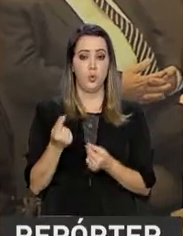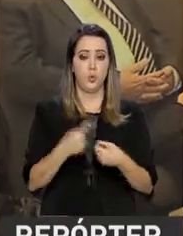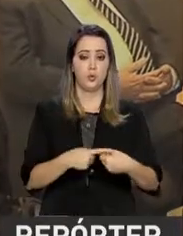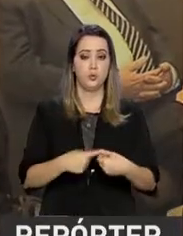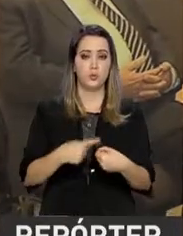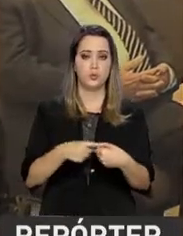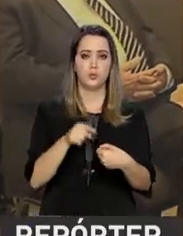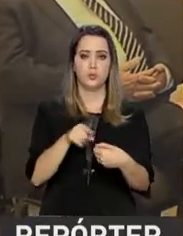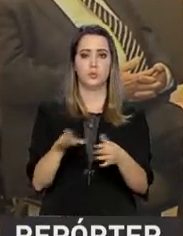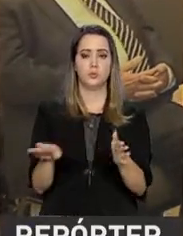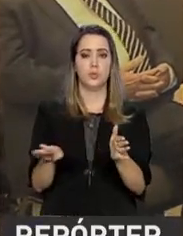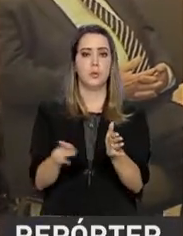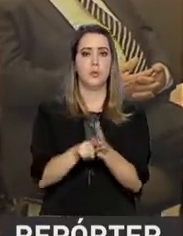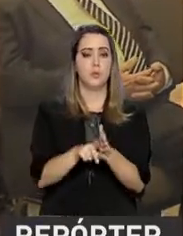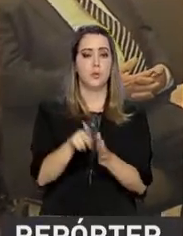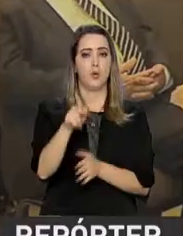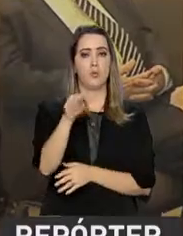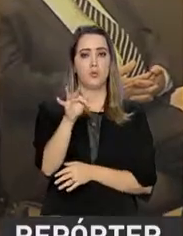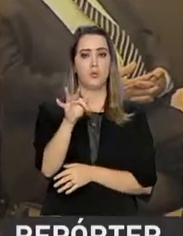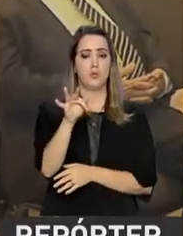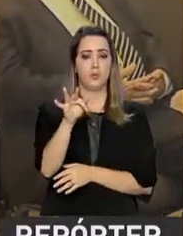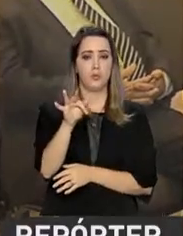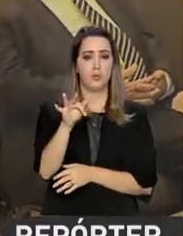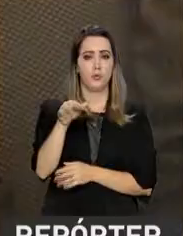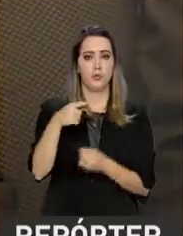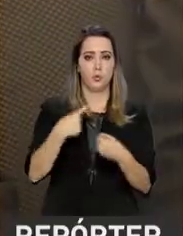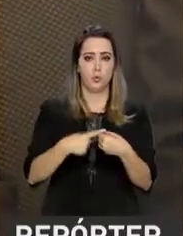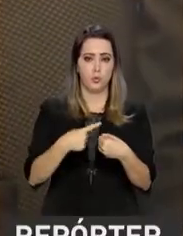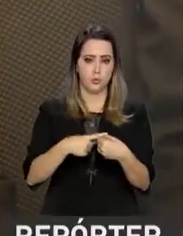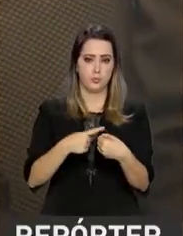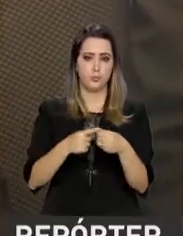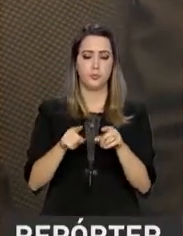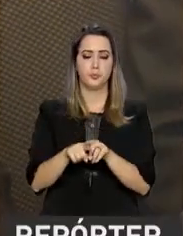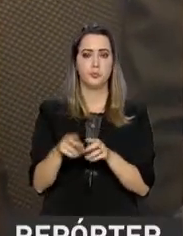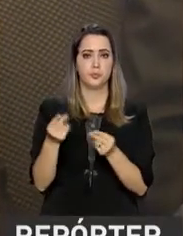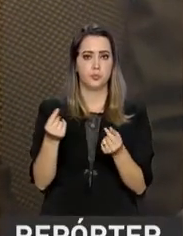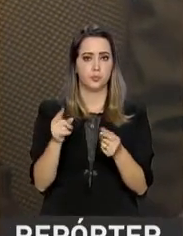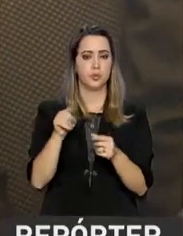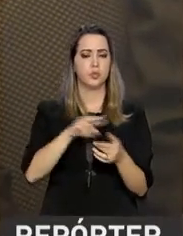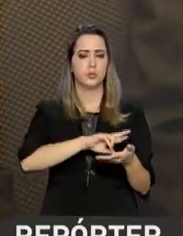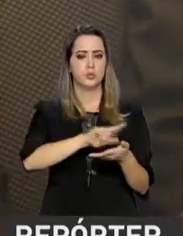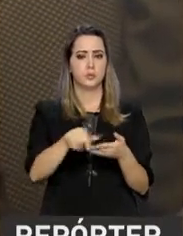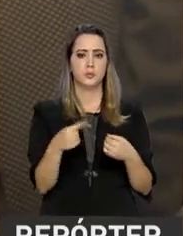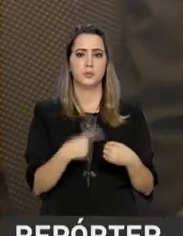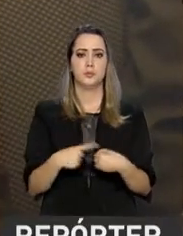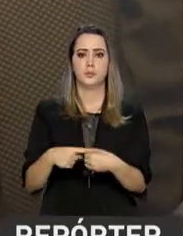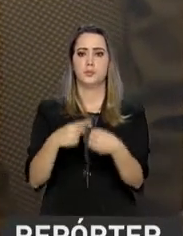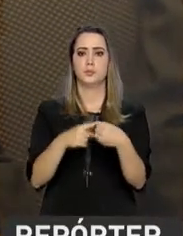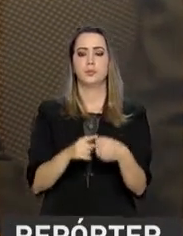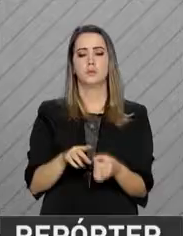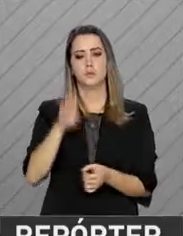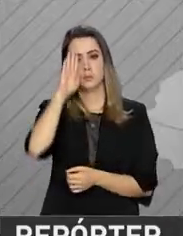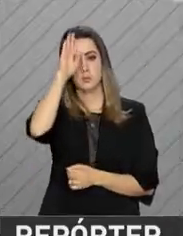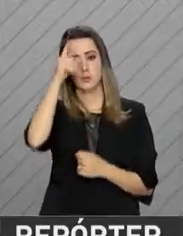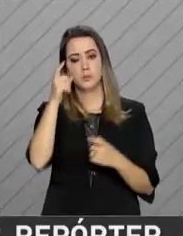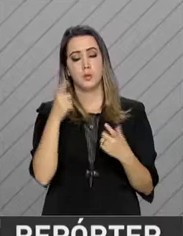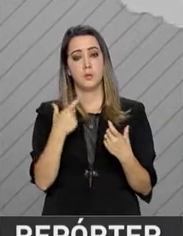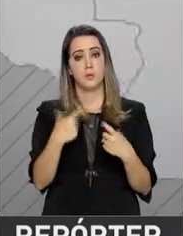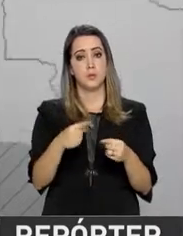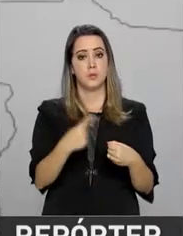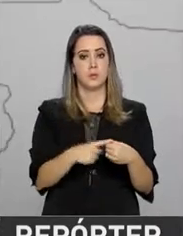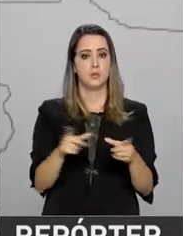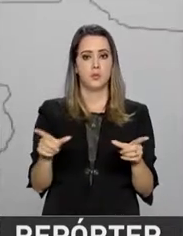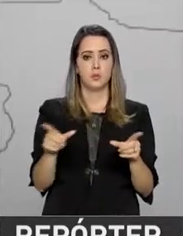do Fundo de Participação dos Municípios, que é a principal fonte de renda de muitas cidades, especialmente as pequenas. É o caso